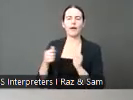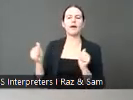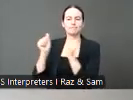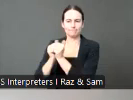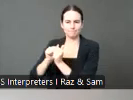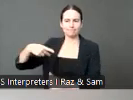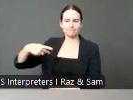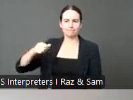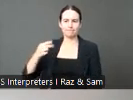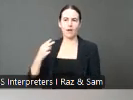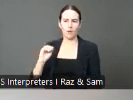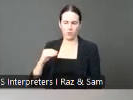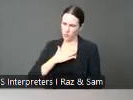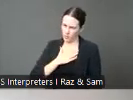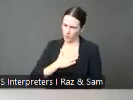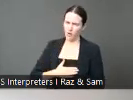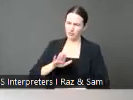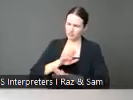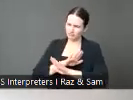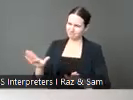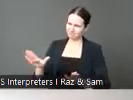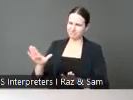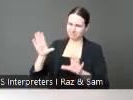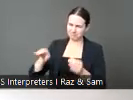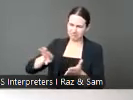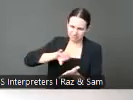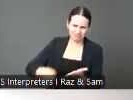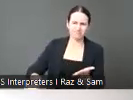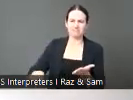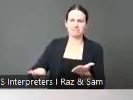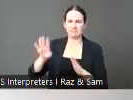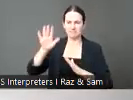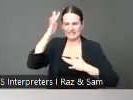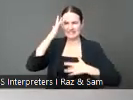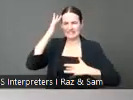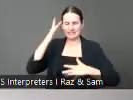das doenças transmissíveis. Seguinte.